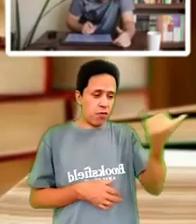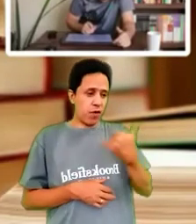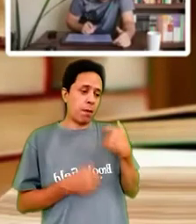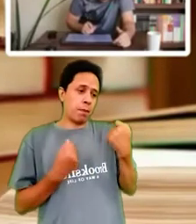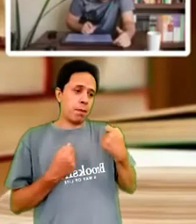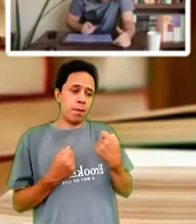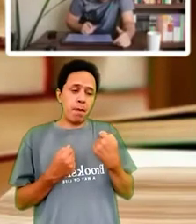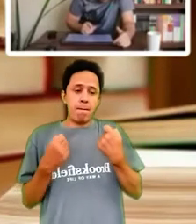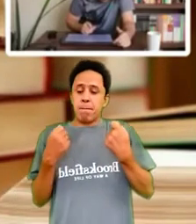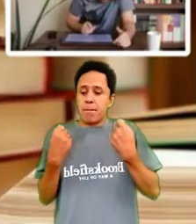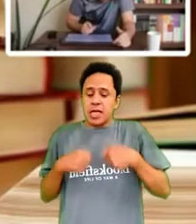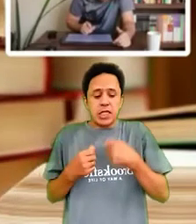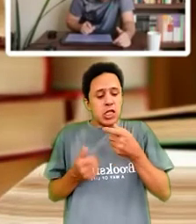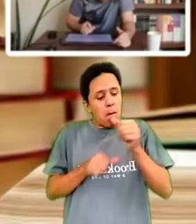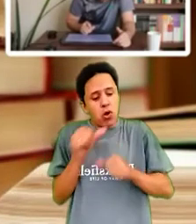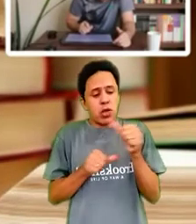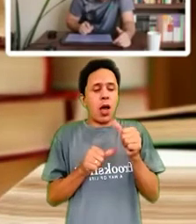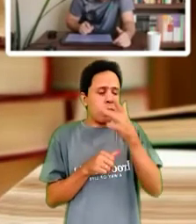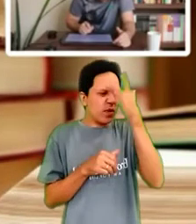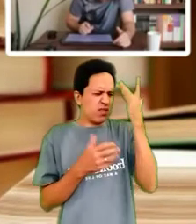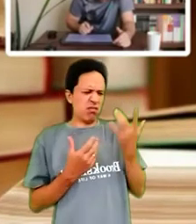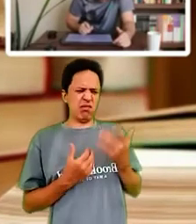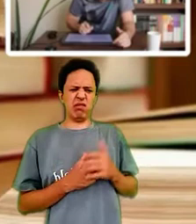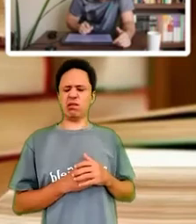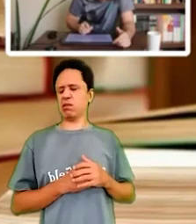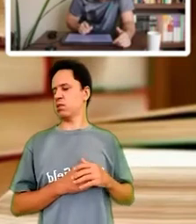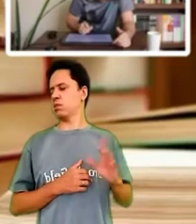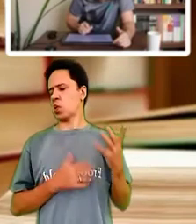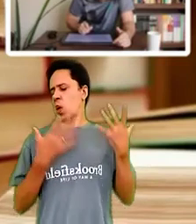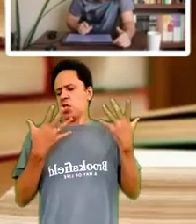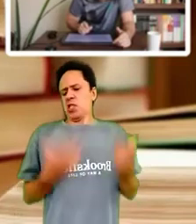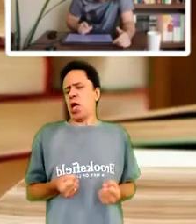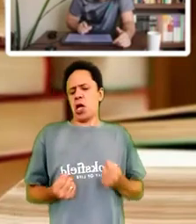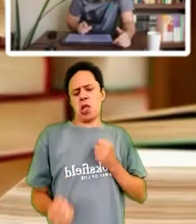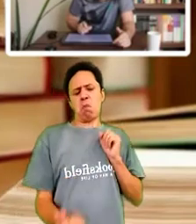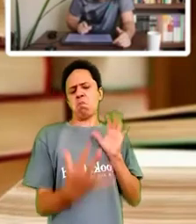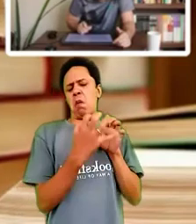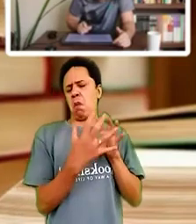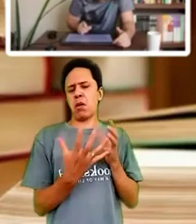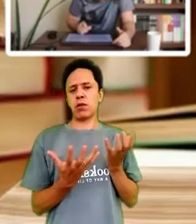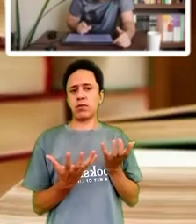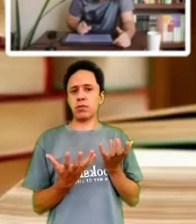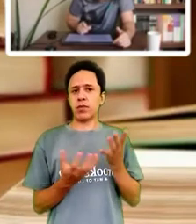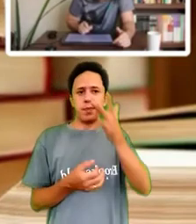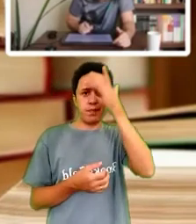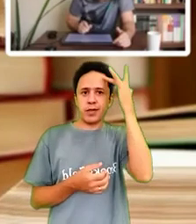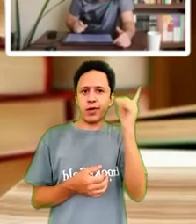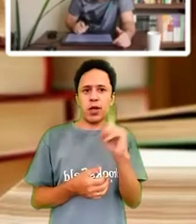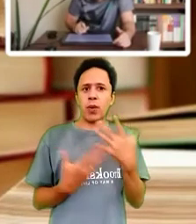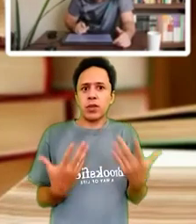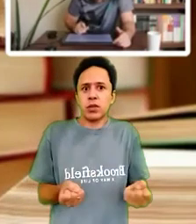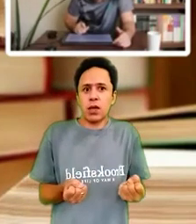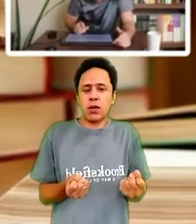quase ninguém aceita crítica. Esse é o problema. Você mal fala, porque você sabe que a pessoa pode